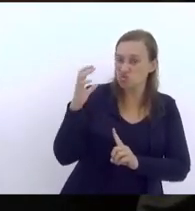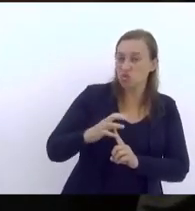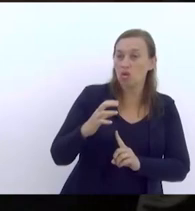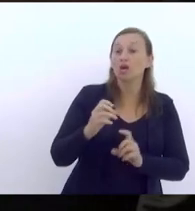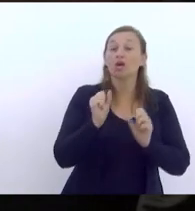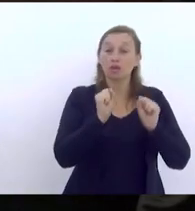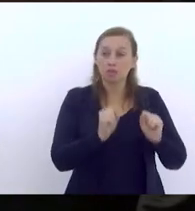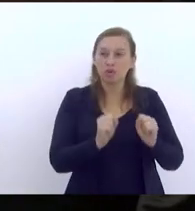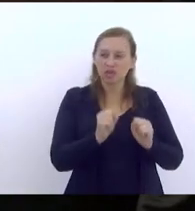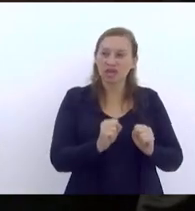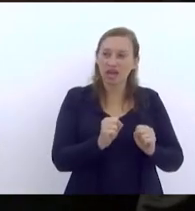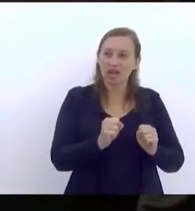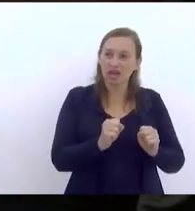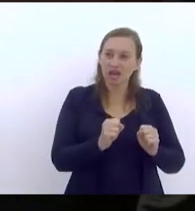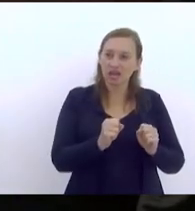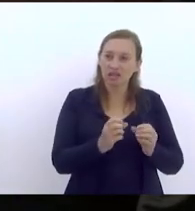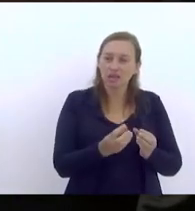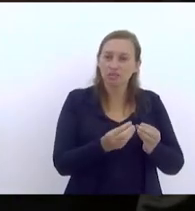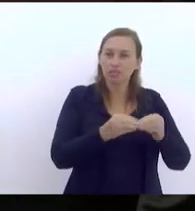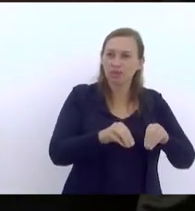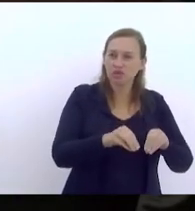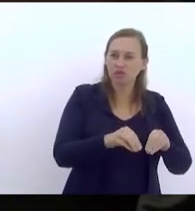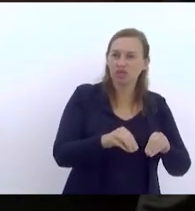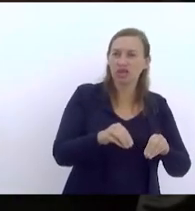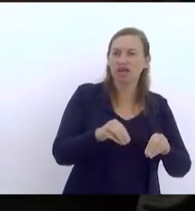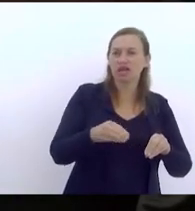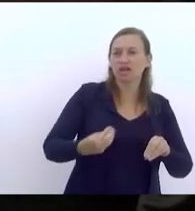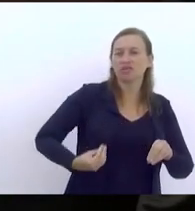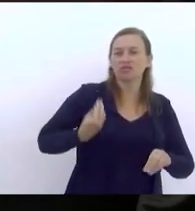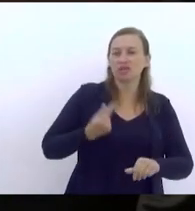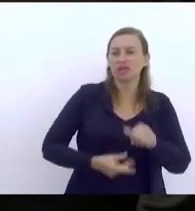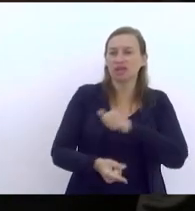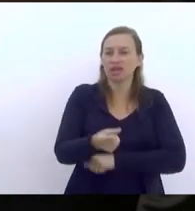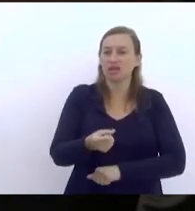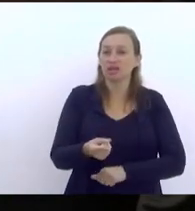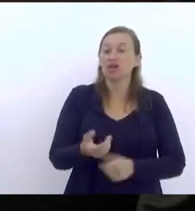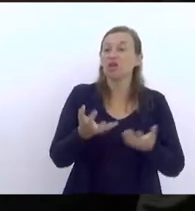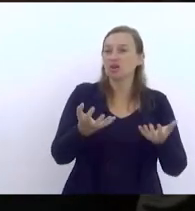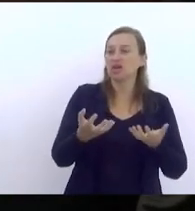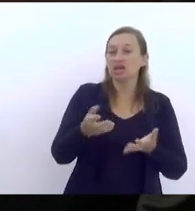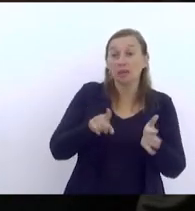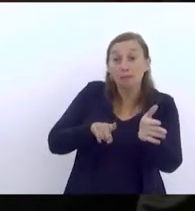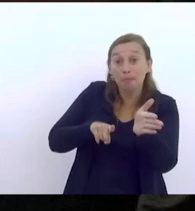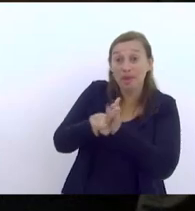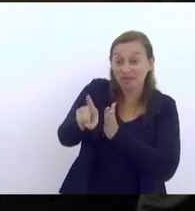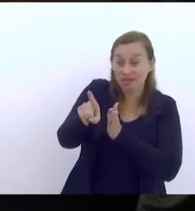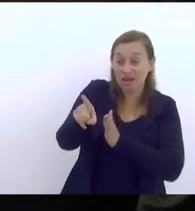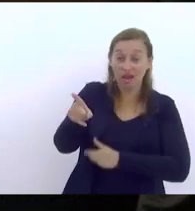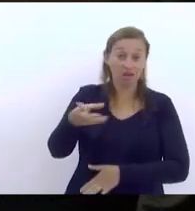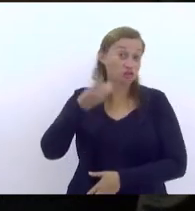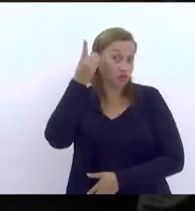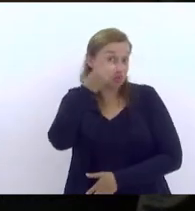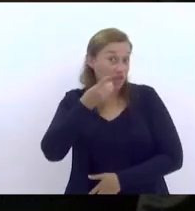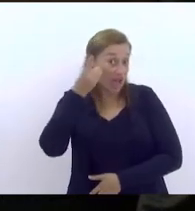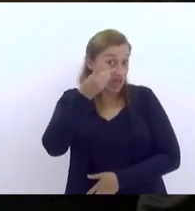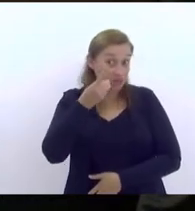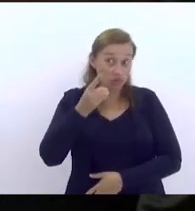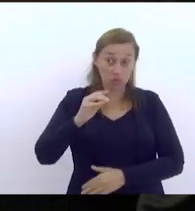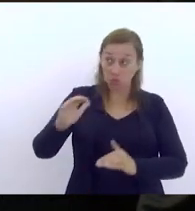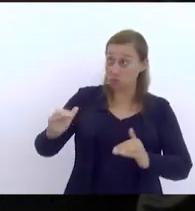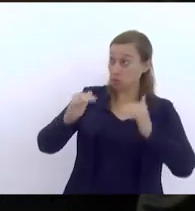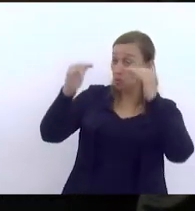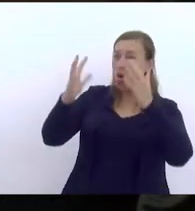poderá engessá-la pelo resto da vida. Aí eu quero perguntar aos nobres deputados,